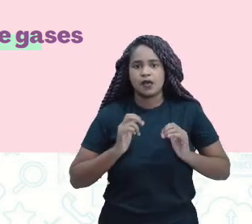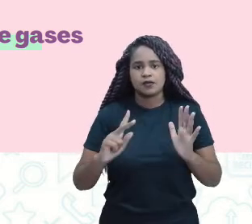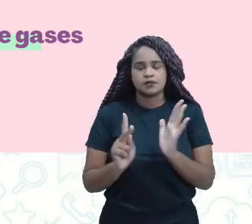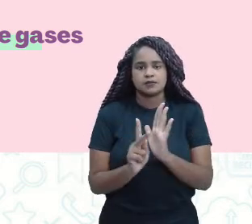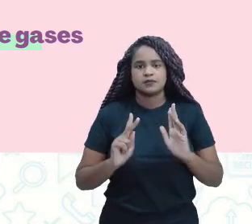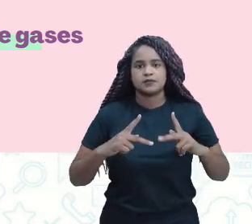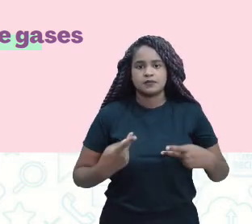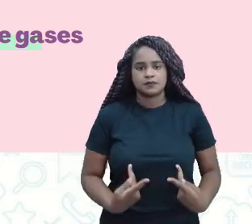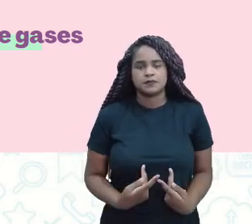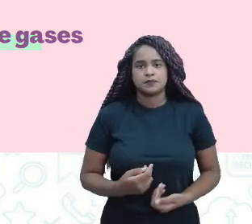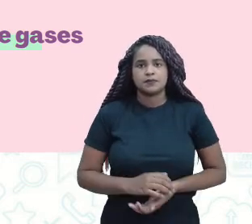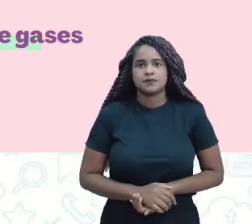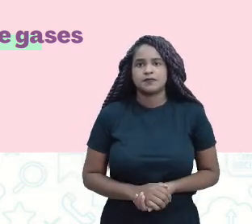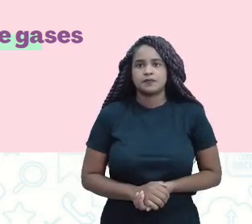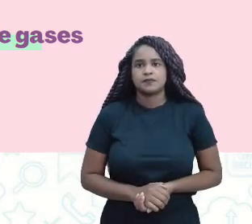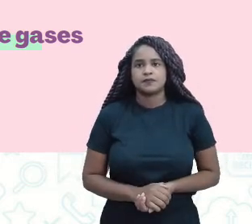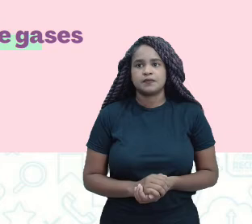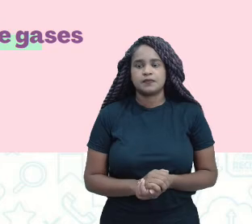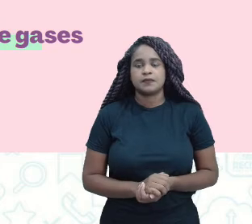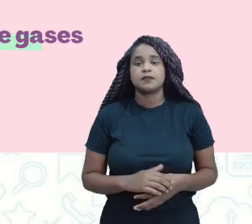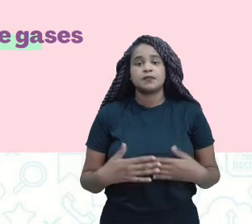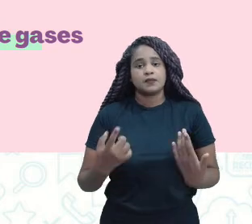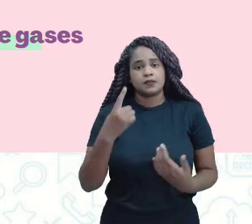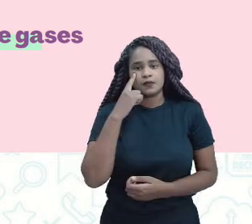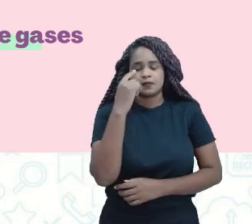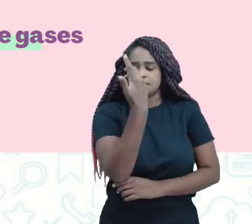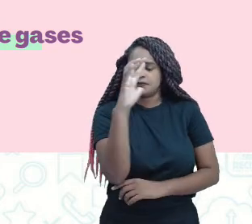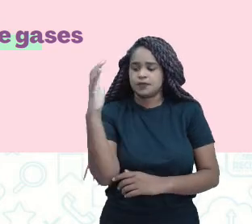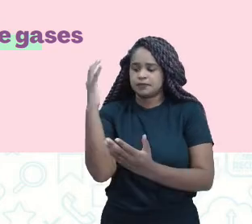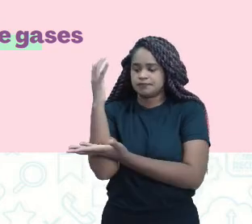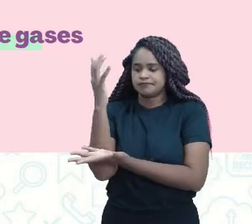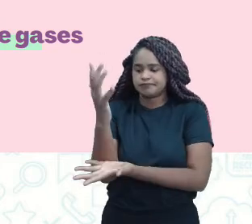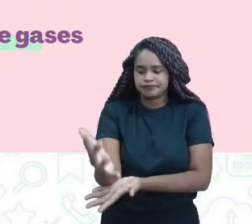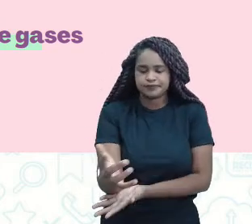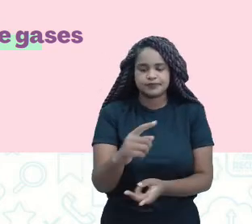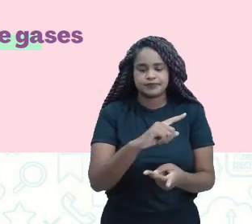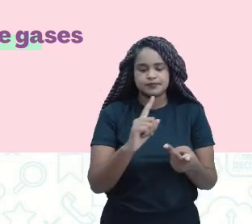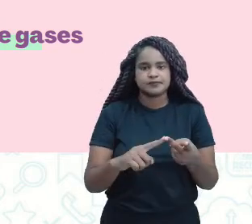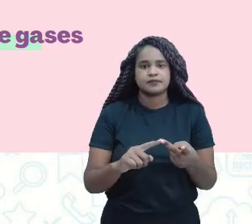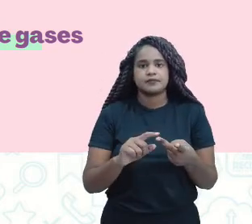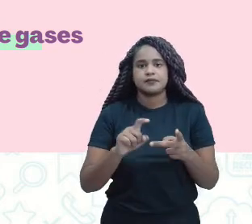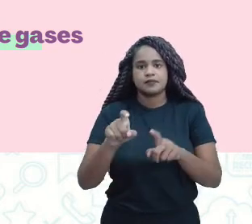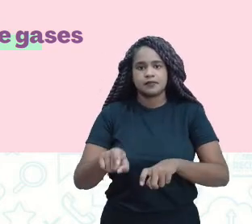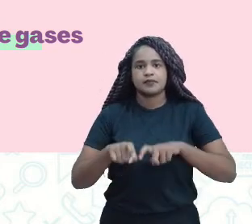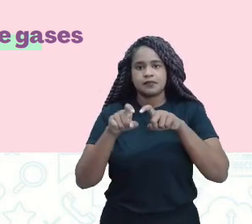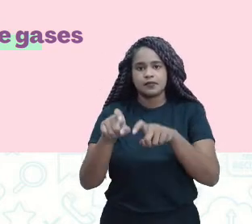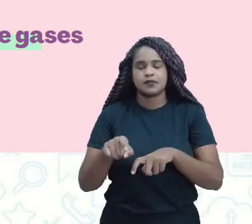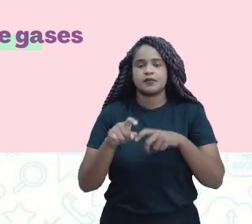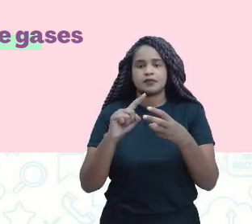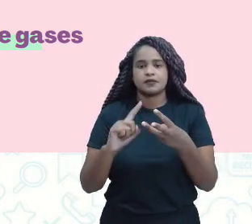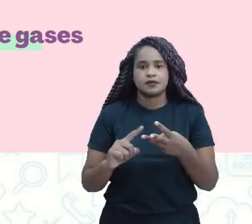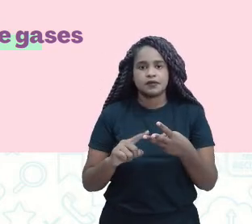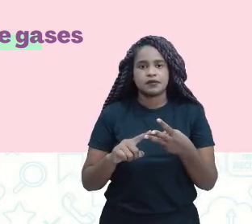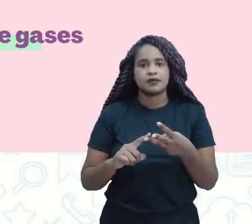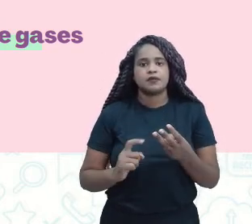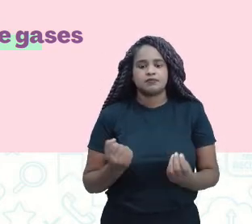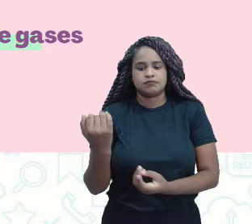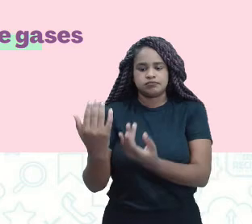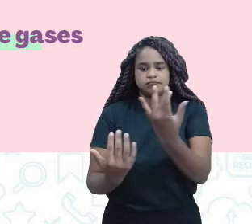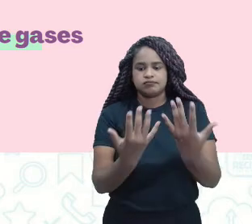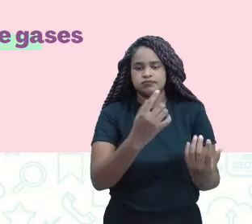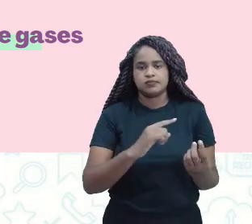ações antrópicas, como a gente fala. Então, o desmatamento é uma, né? A agropecuária, queimada,